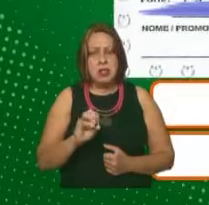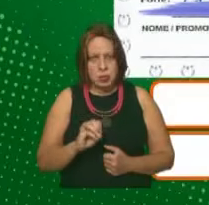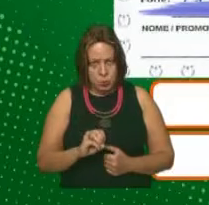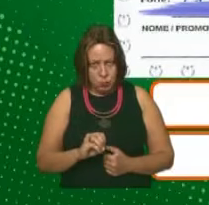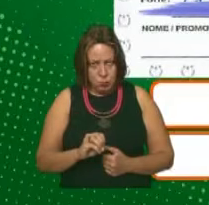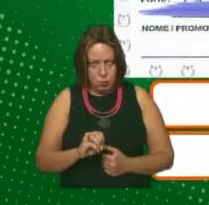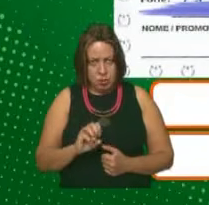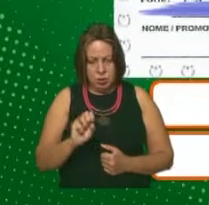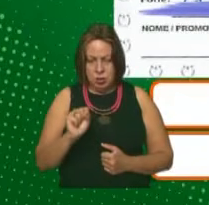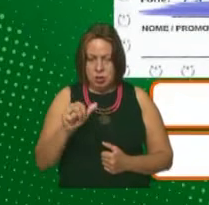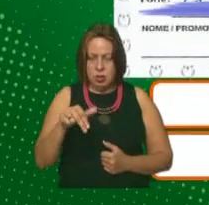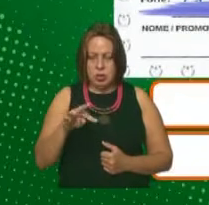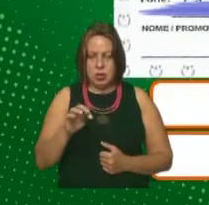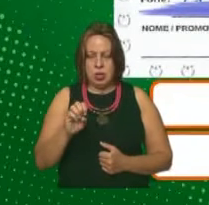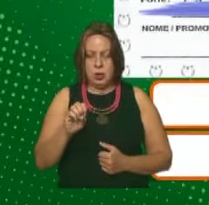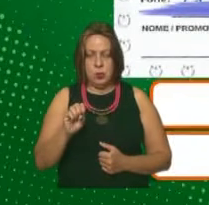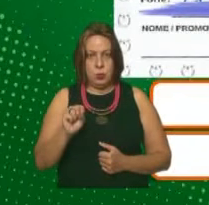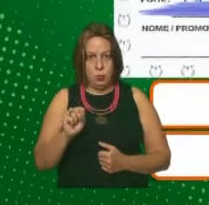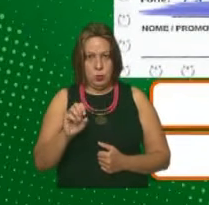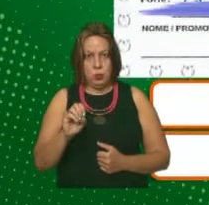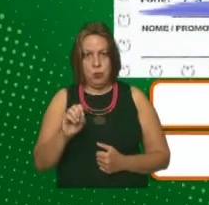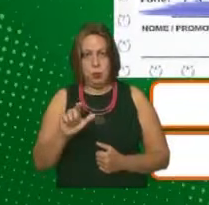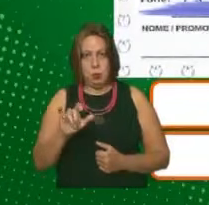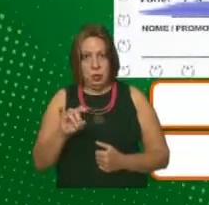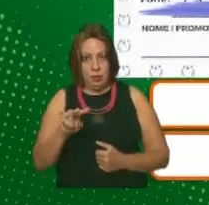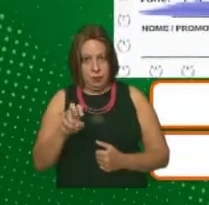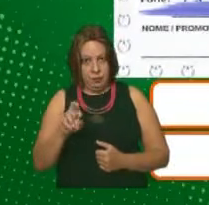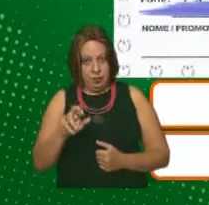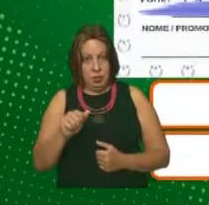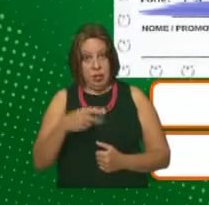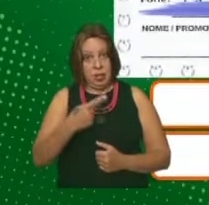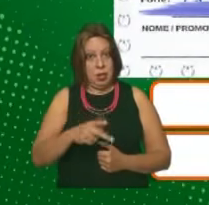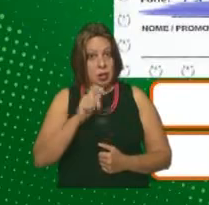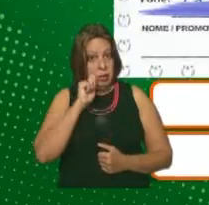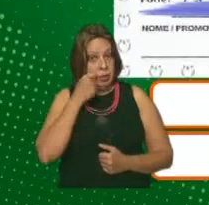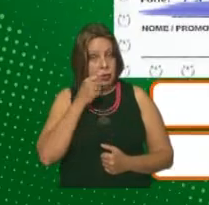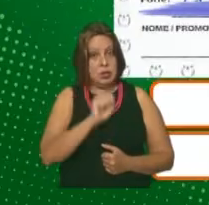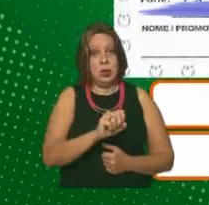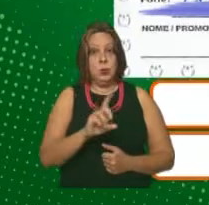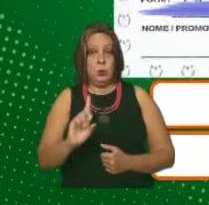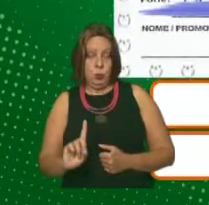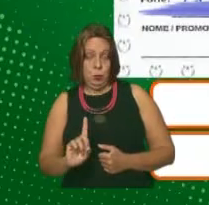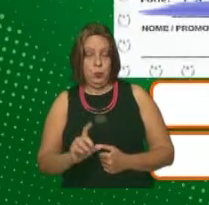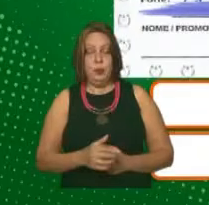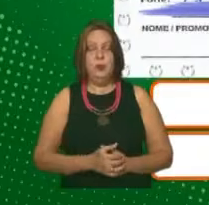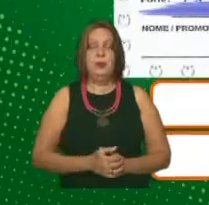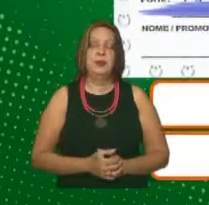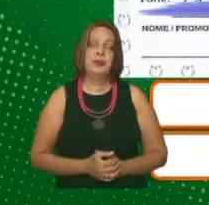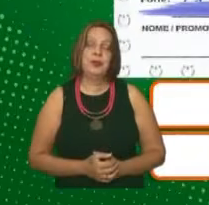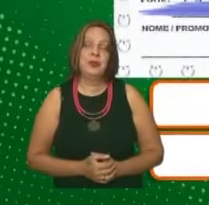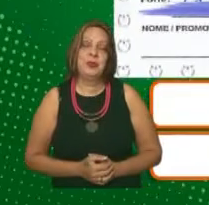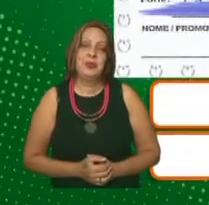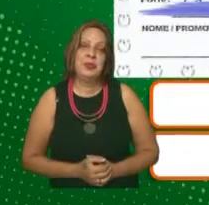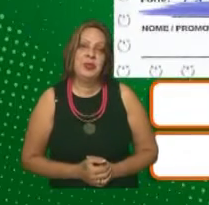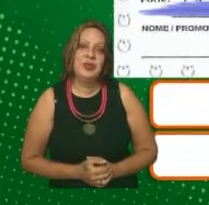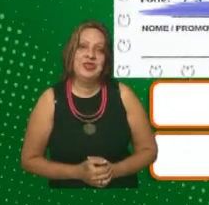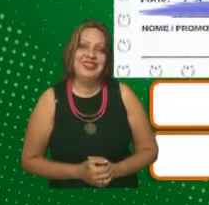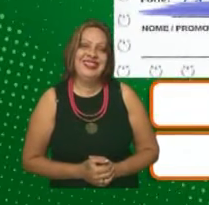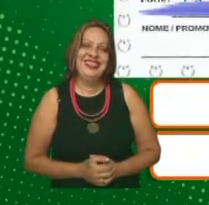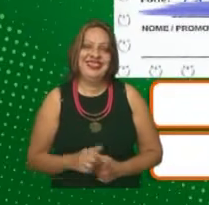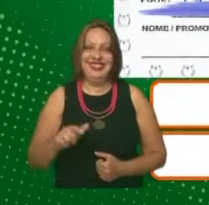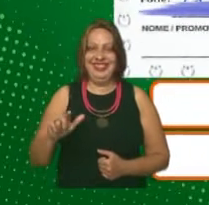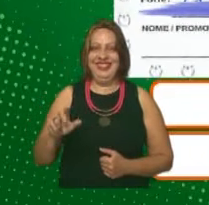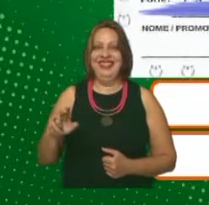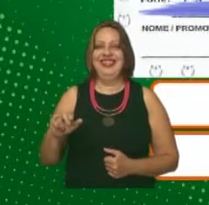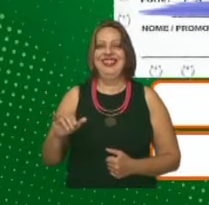Santos de Oliveira, alguma coisa assim, né? Santos do Moel Bairro e a Regional, a Eliana, né? Não, Luciana. Luciana. É a